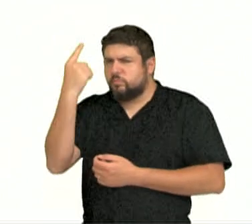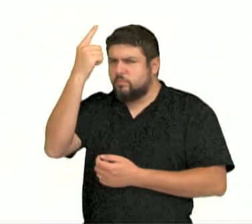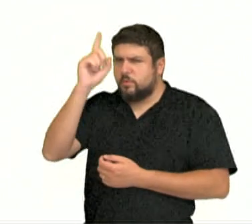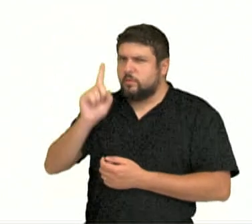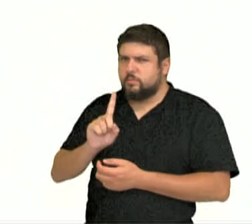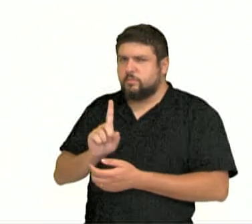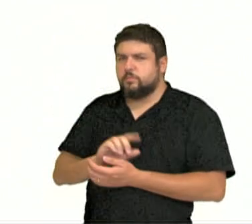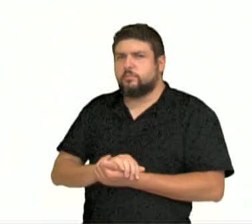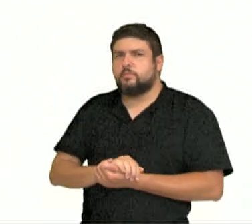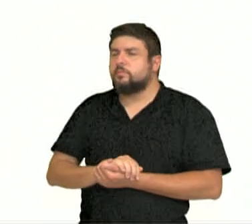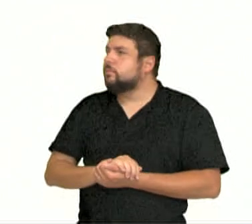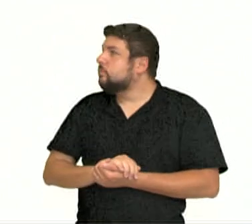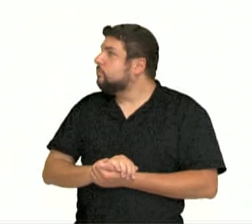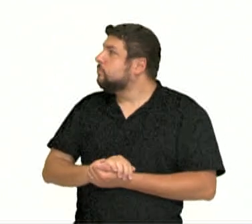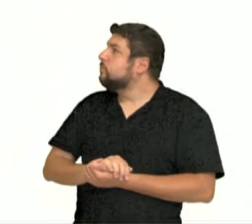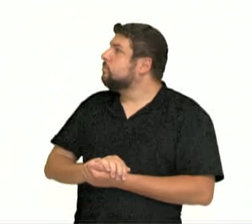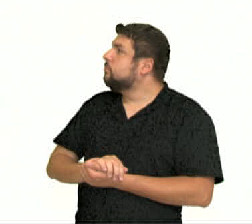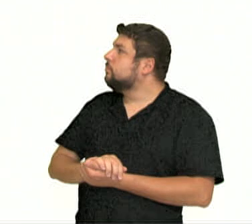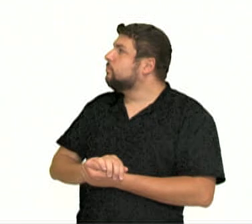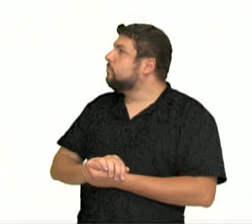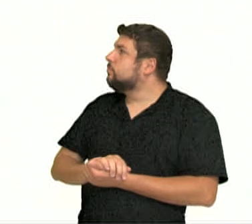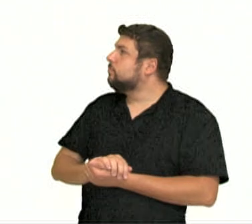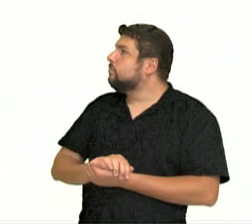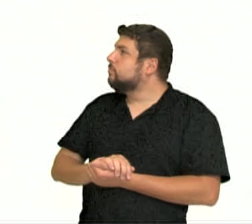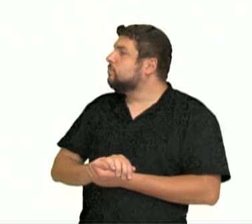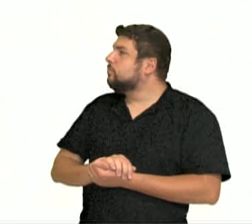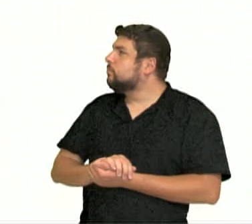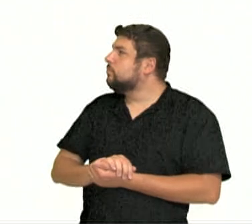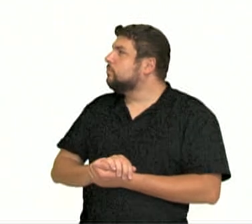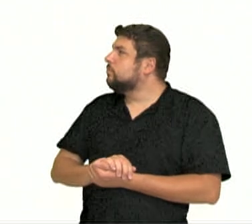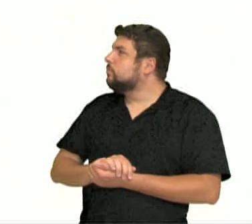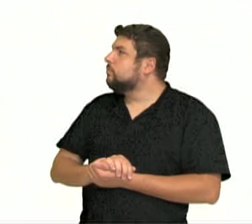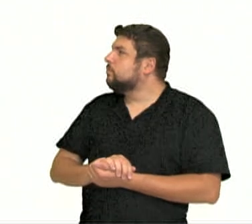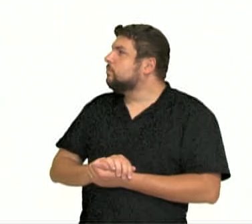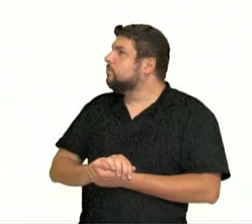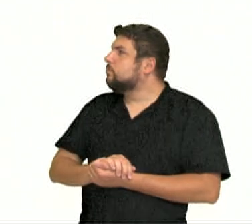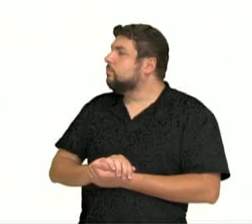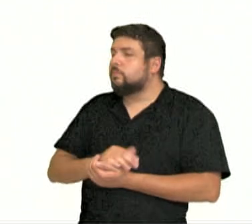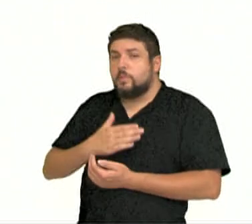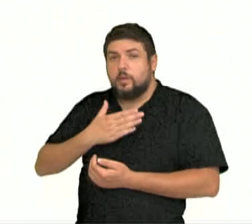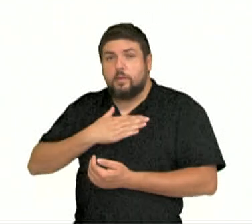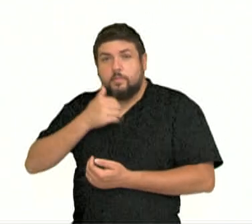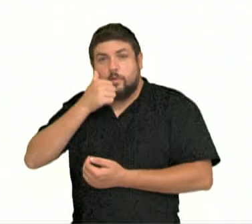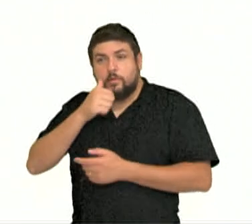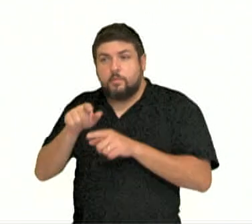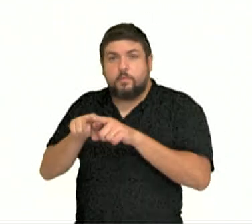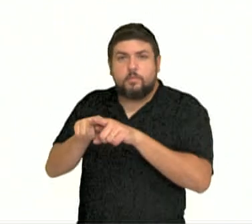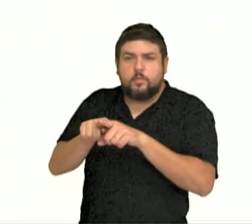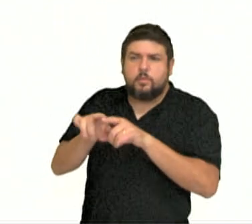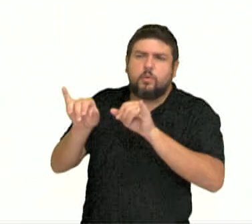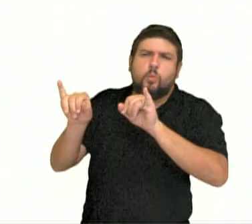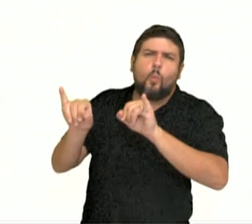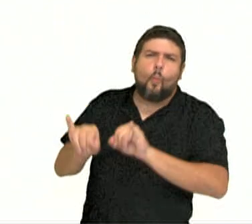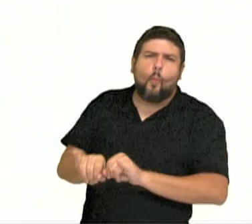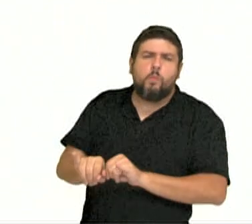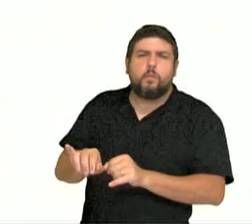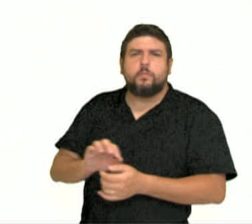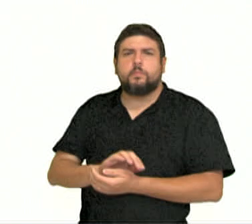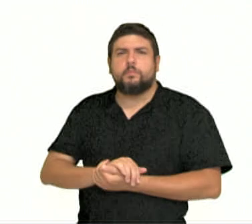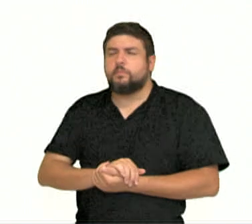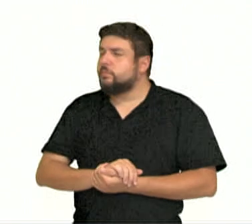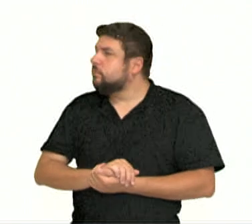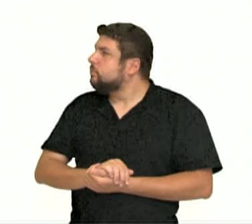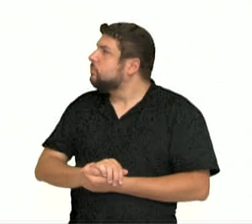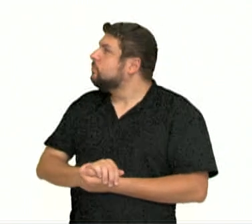Mis hermanos são delgadas. Mis hermanas são delgadas. Minhas irmãs são magras. Mi